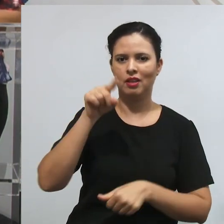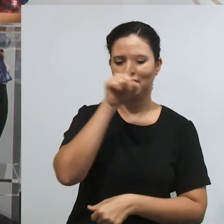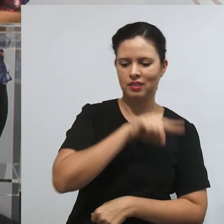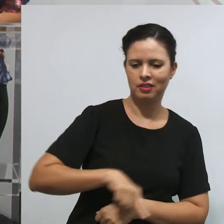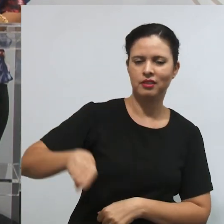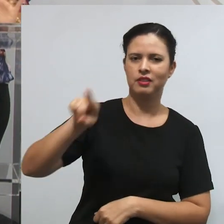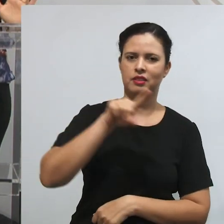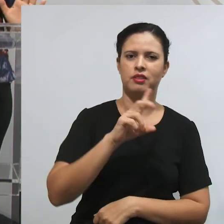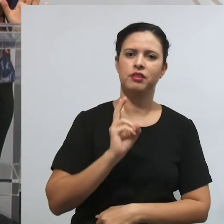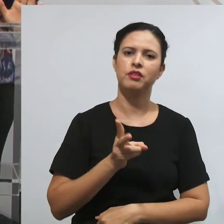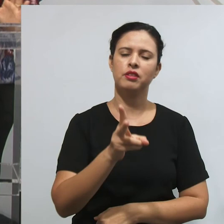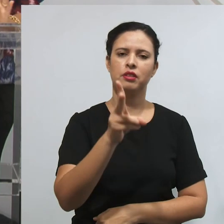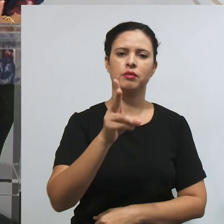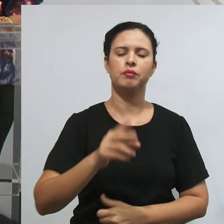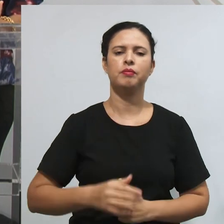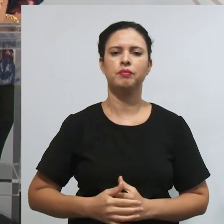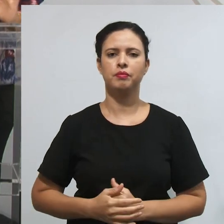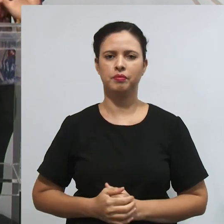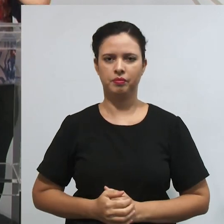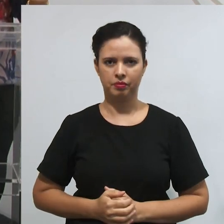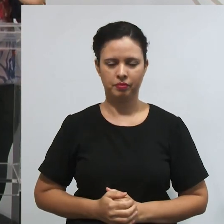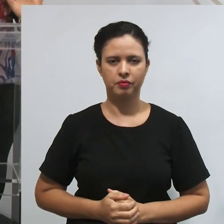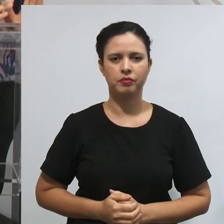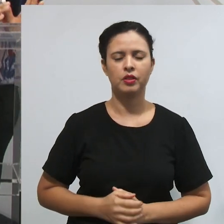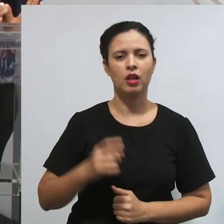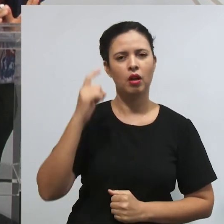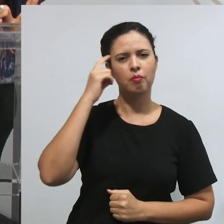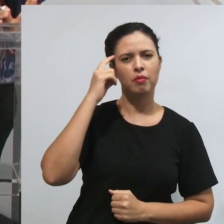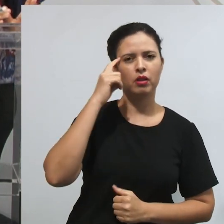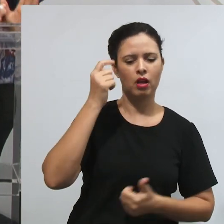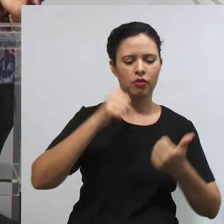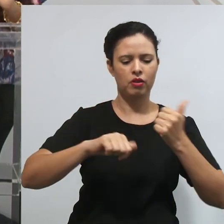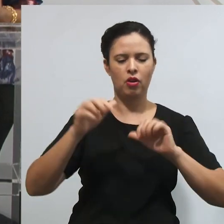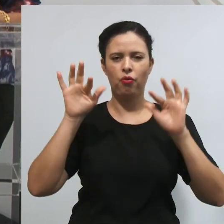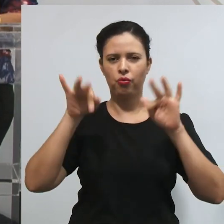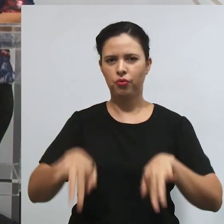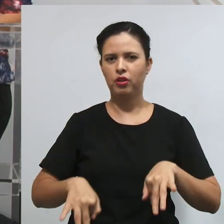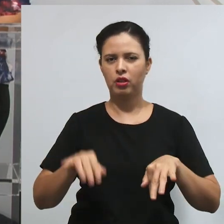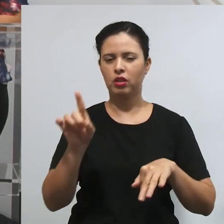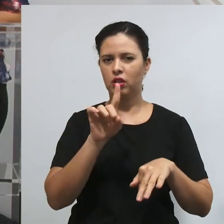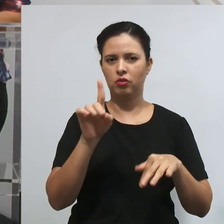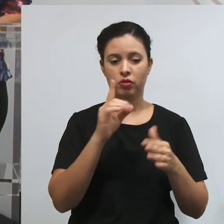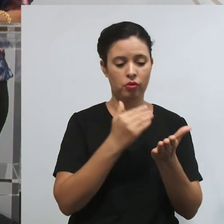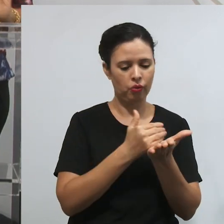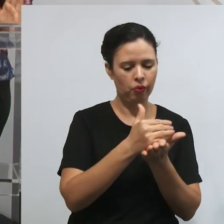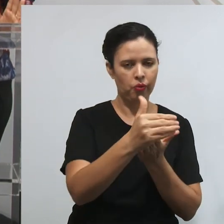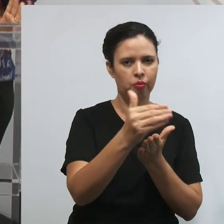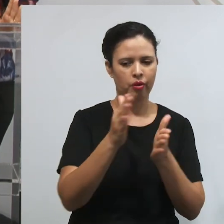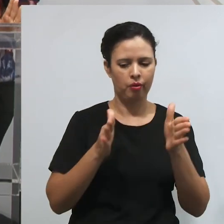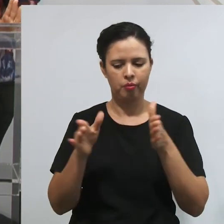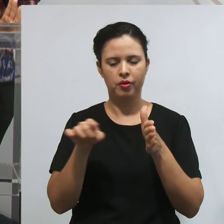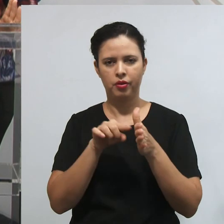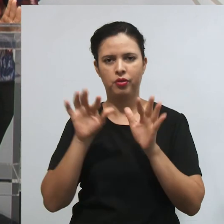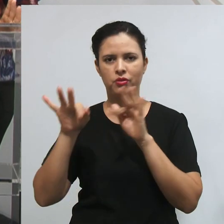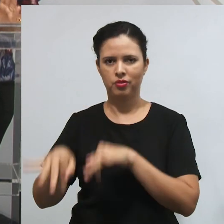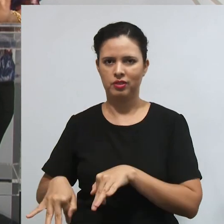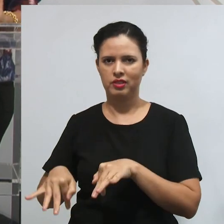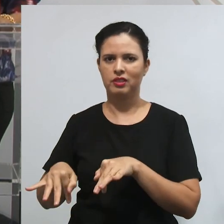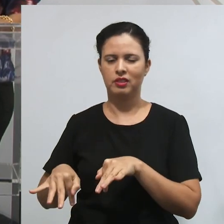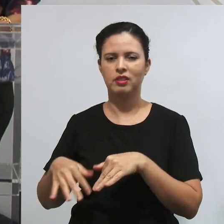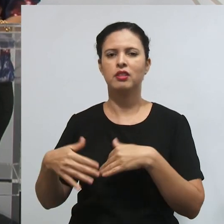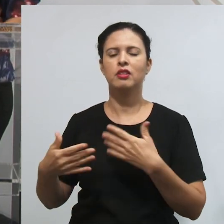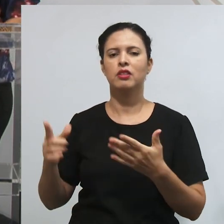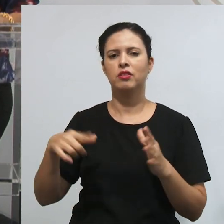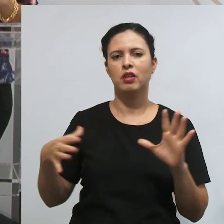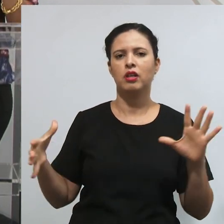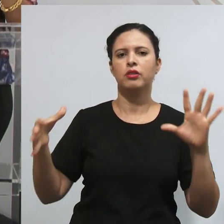não podemos pensar a avaliação como o fim do processo. Ela está no começo, no meio e no fim. Então, ela